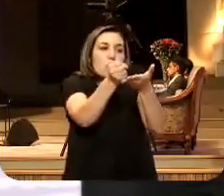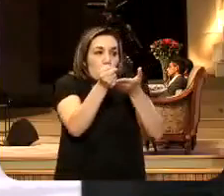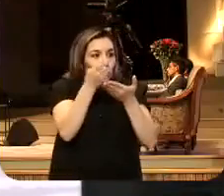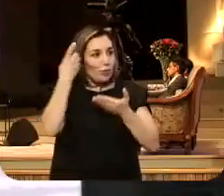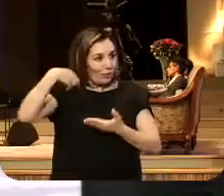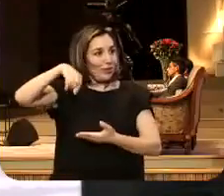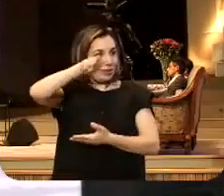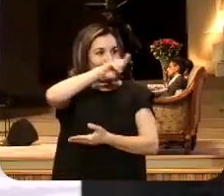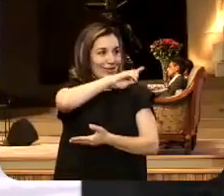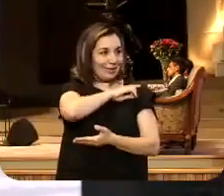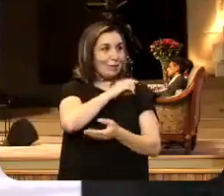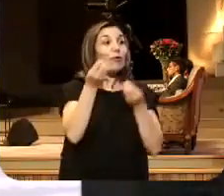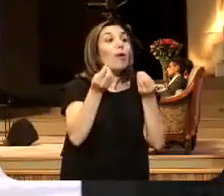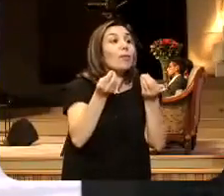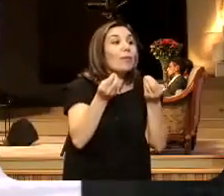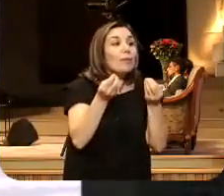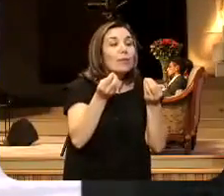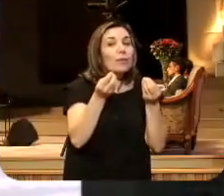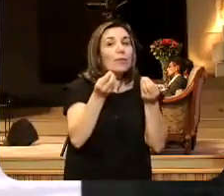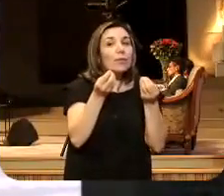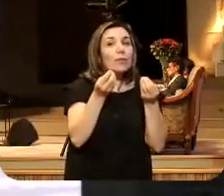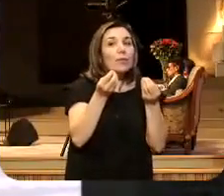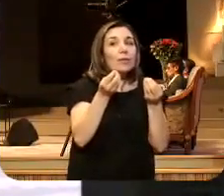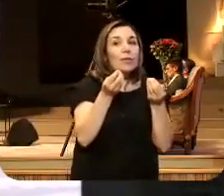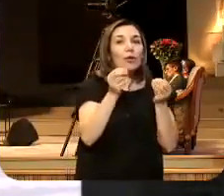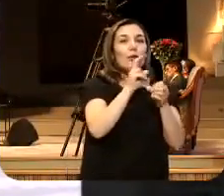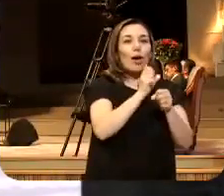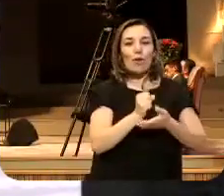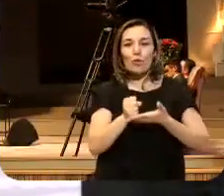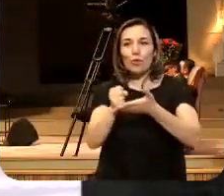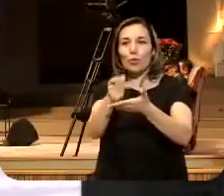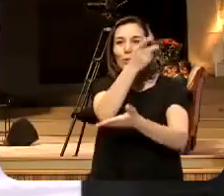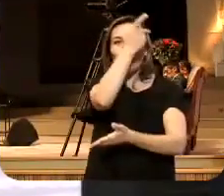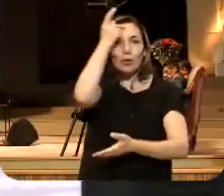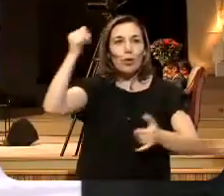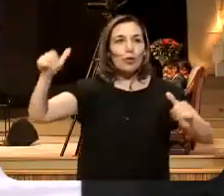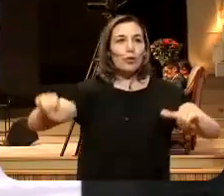indo na direção do sofrimento.